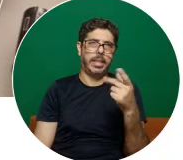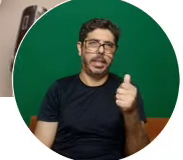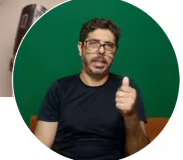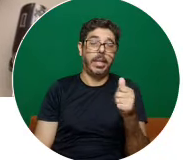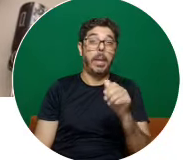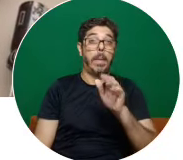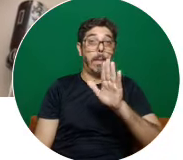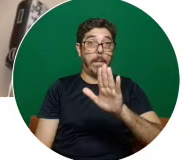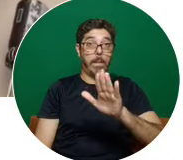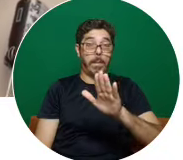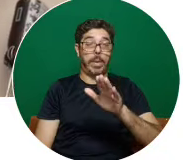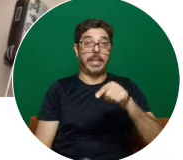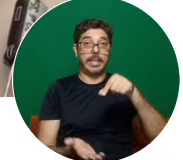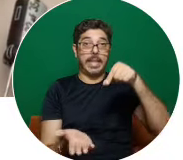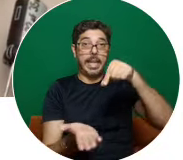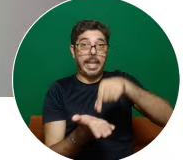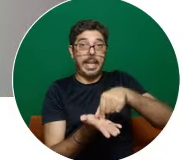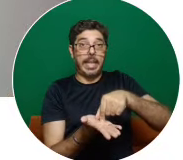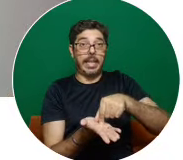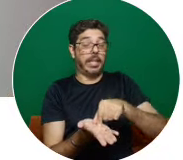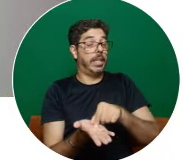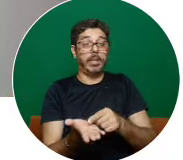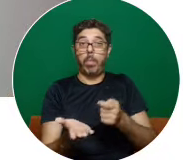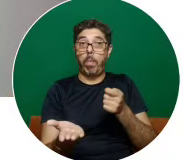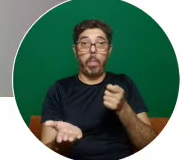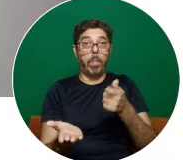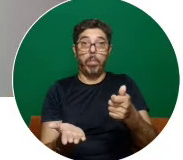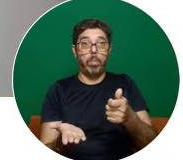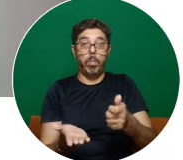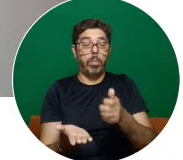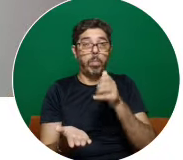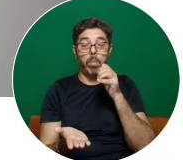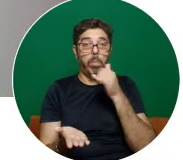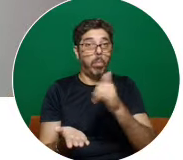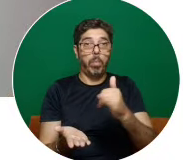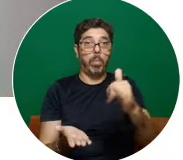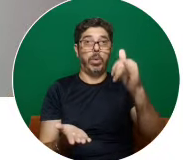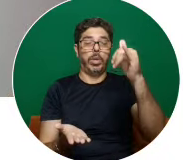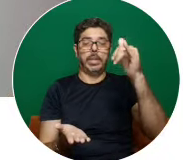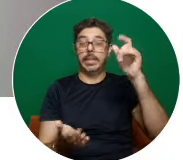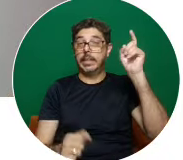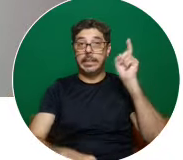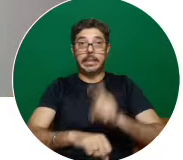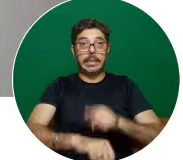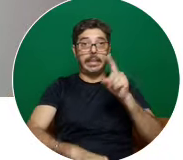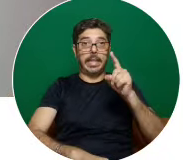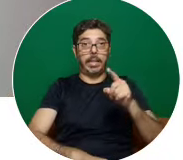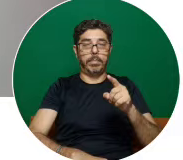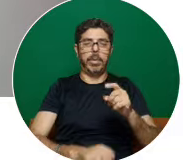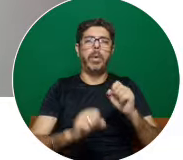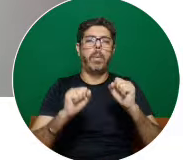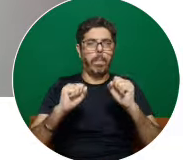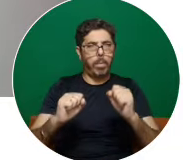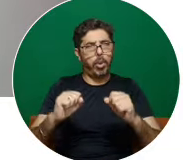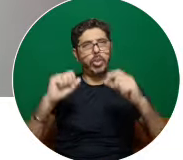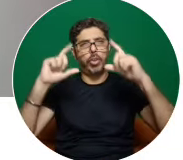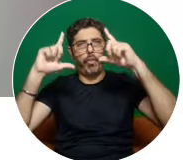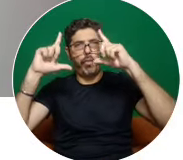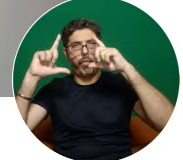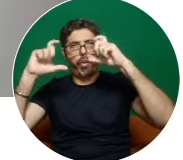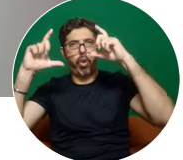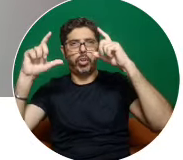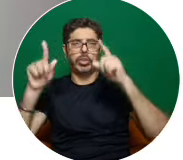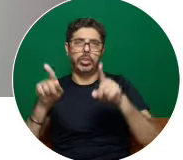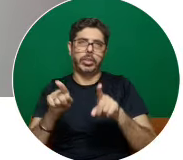forma instantânea, muito rapidamente. Por conta disso, os capacitores são elementos indispensáveis em câmeras fotográficas e celulares,